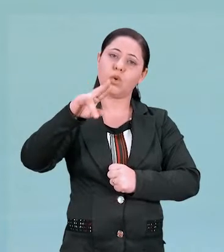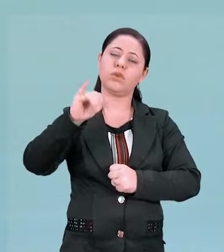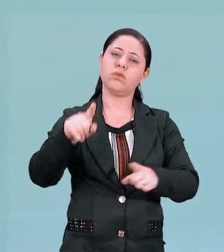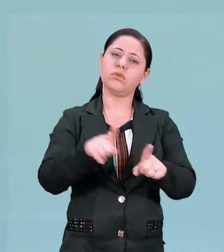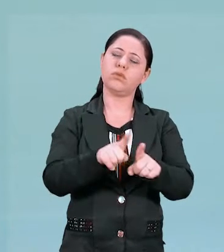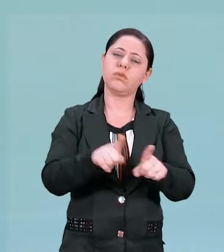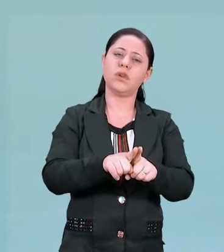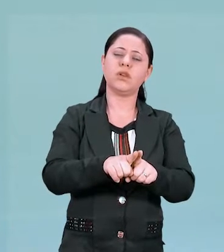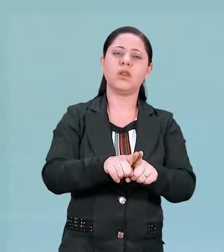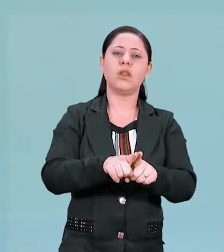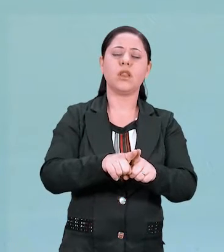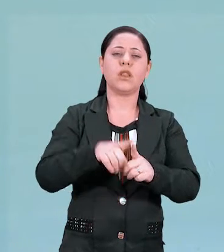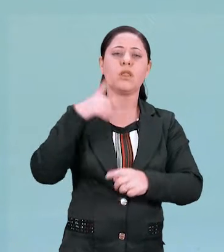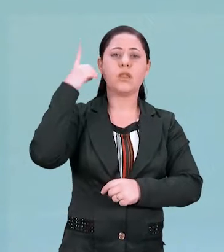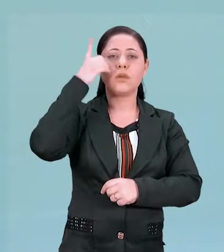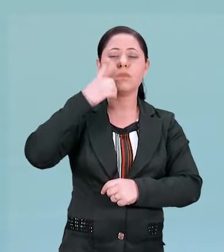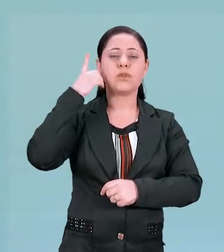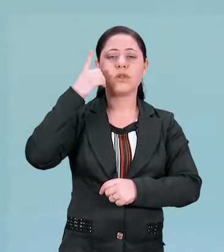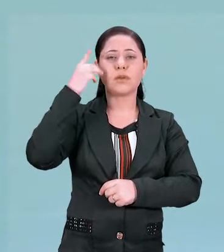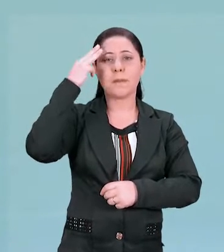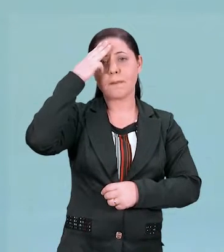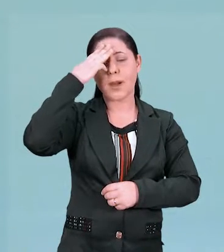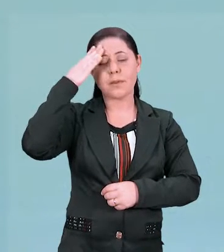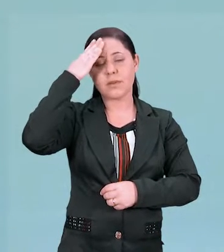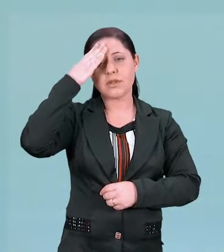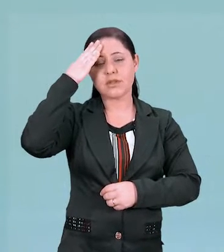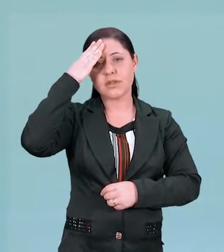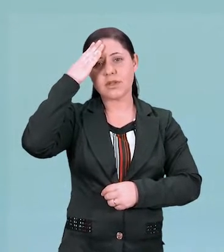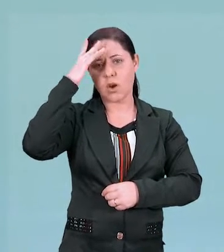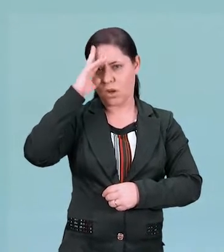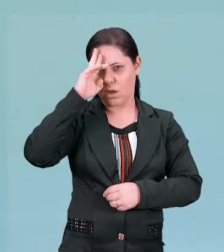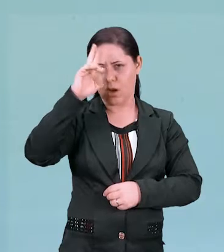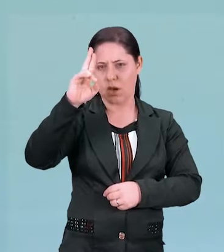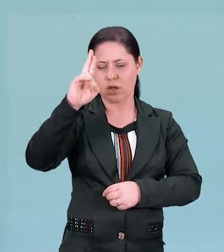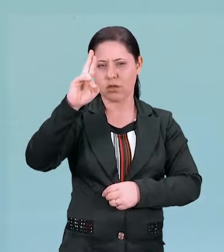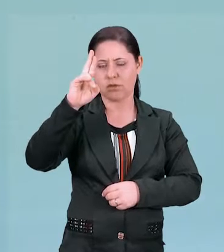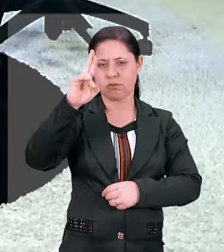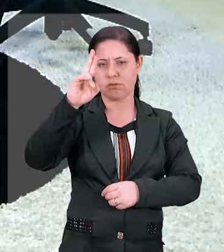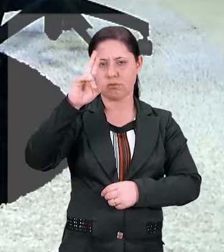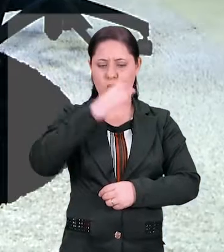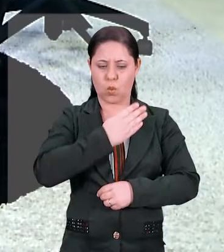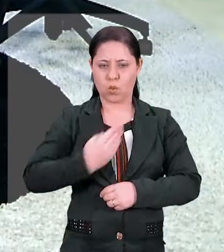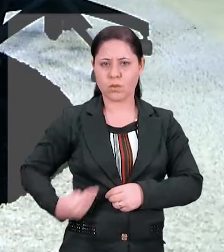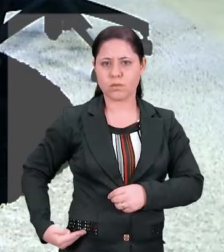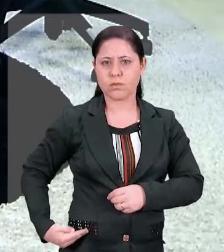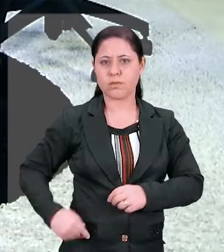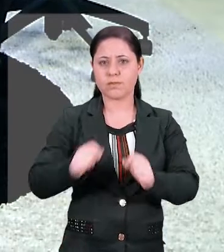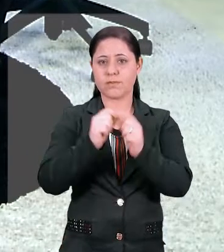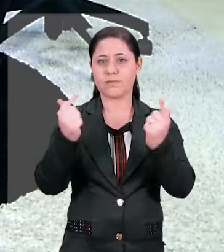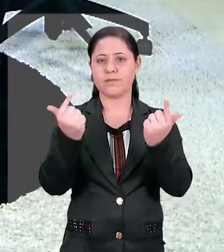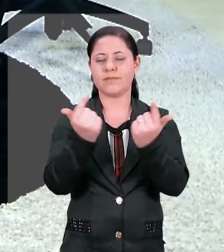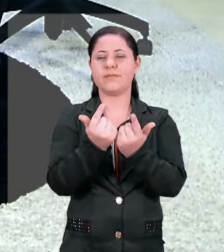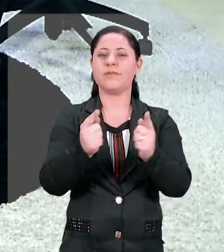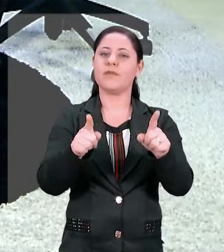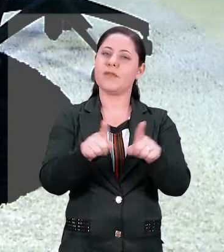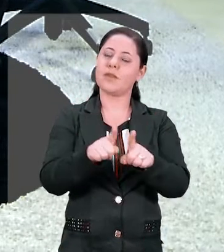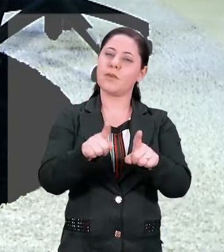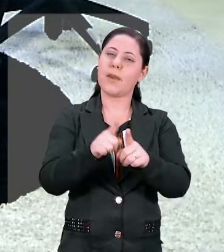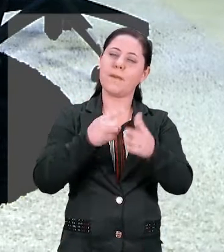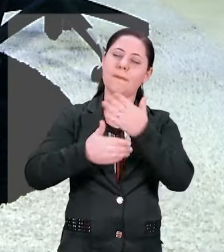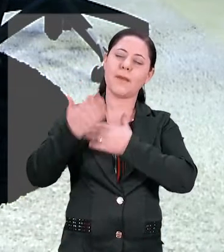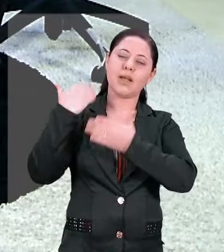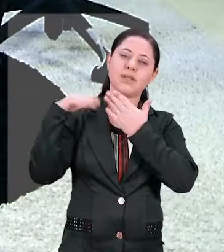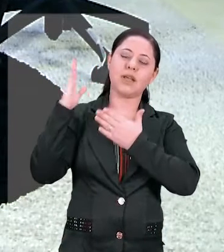também deputado Barbosinha, dos Democratas, líder do governo na Casa de Leis, que também já foi secretário de